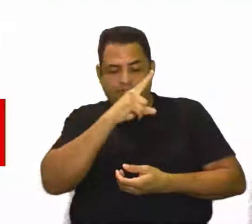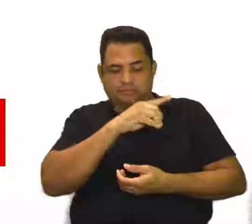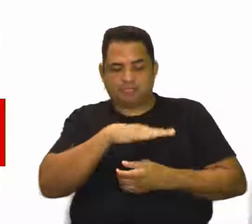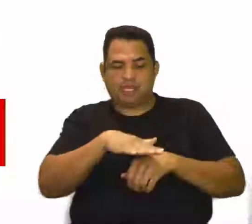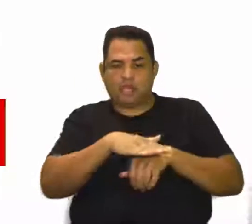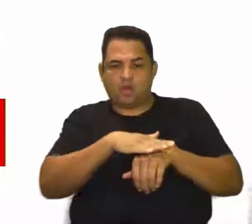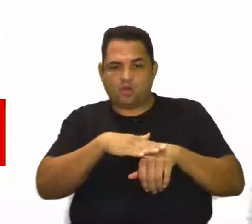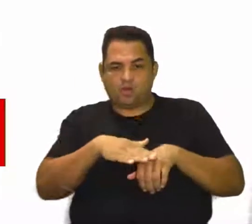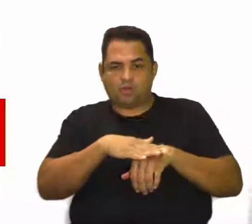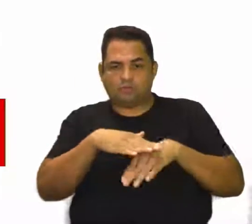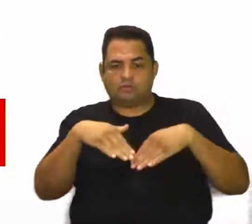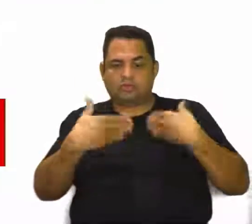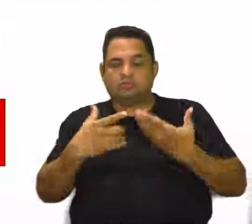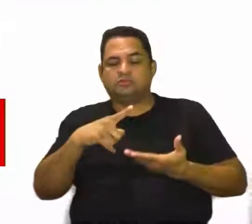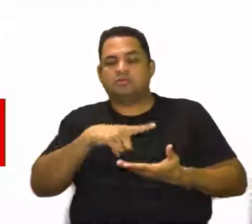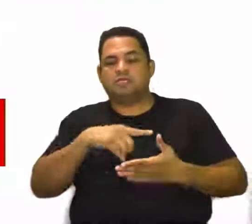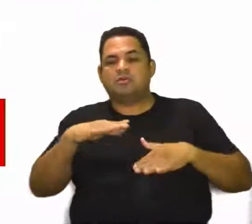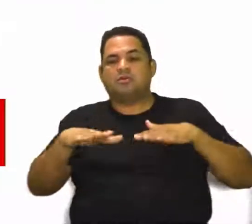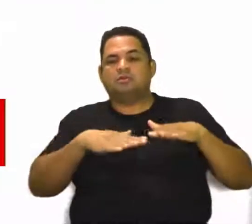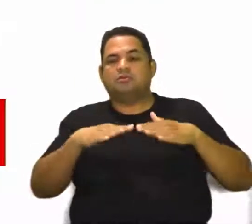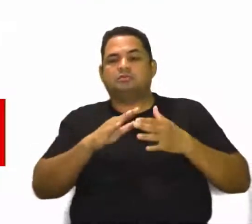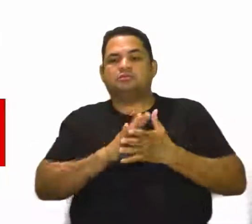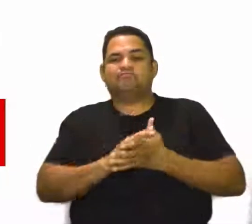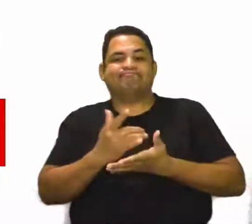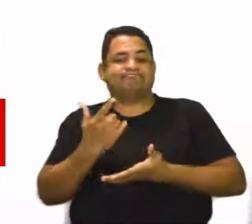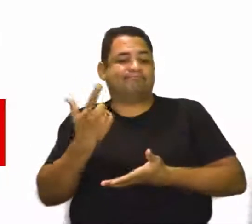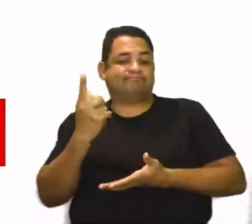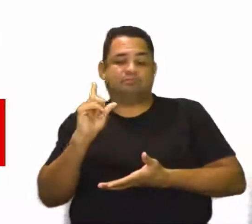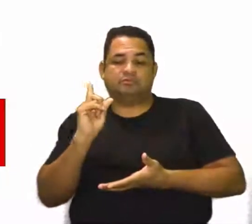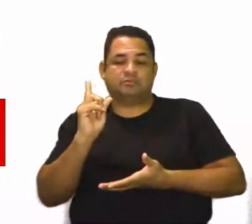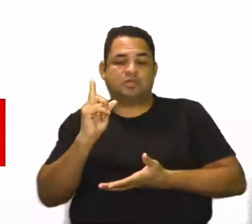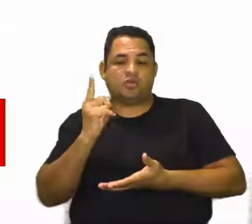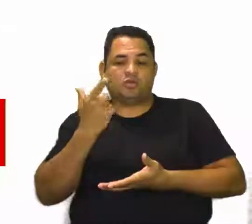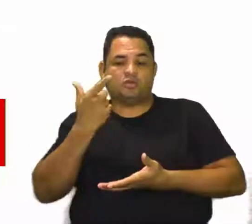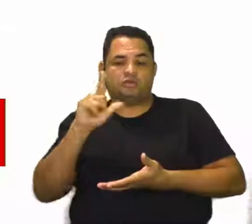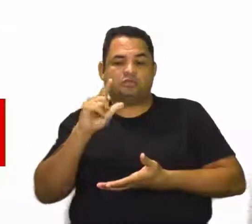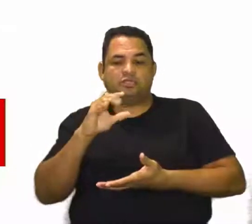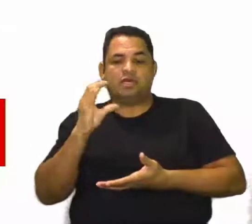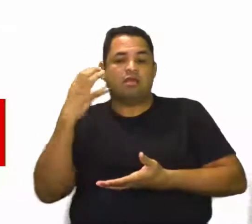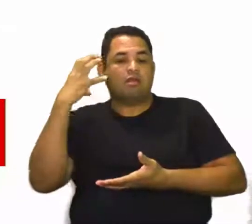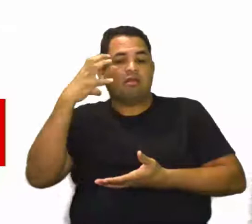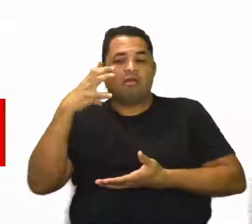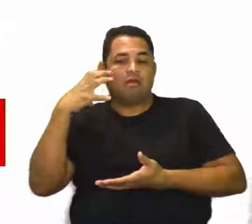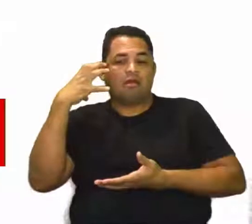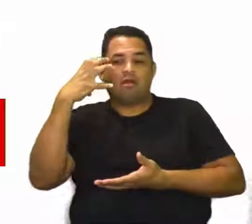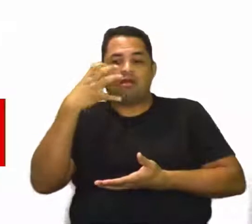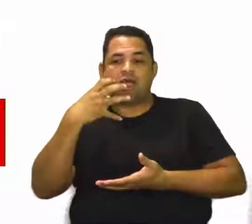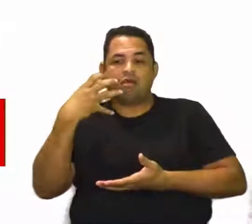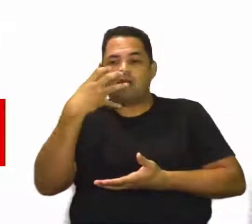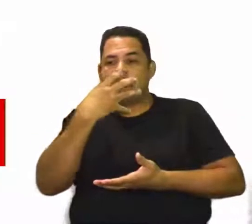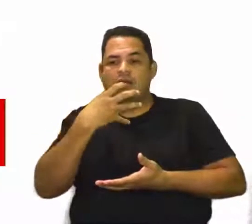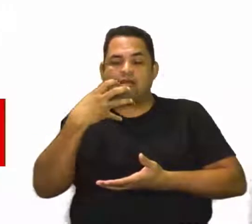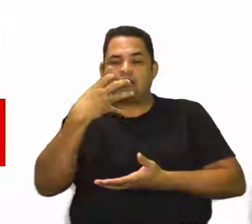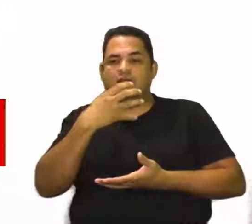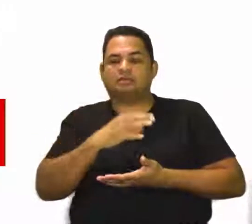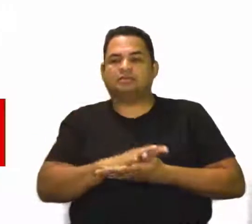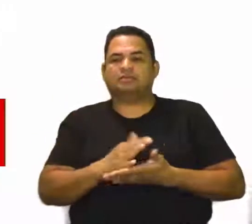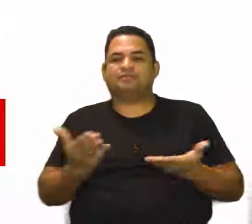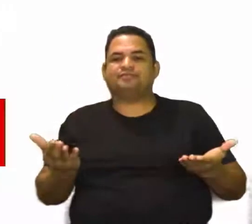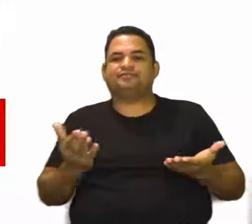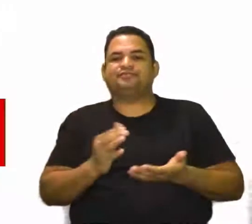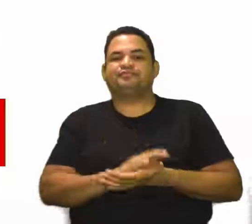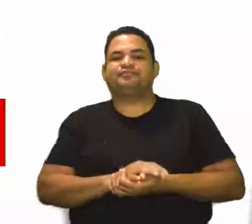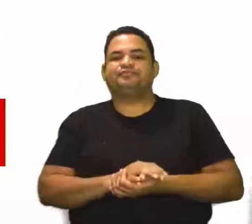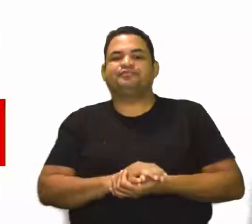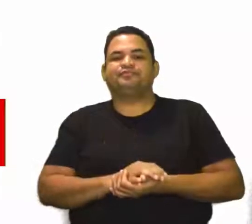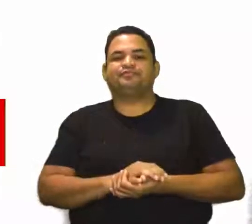conversar enquanto que eu movimento e eu já não vou conseguir cantar. Então, aquela atividade já está um pouco mais intensa para mim. Ela já